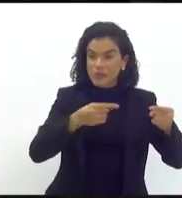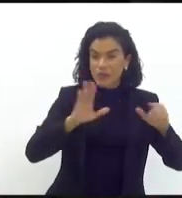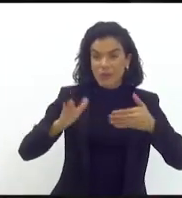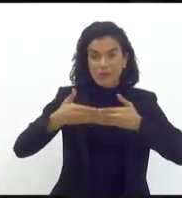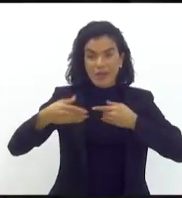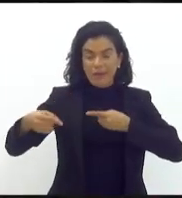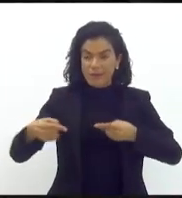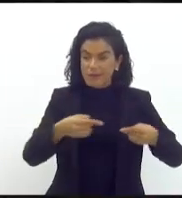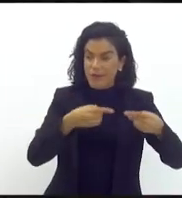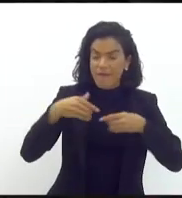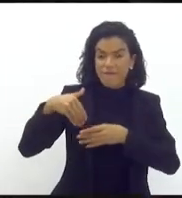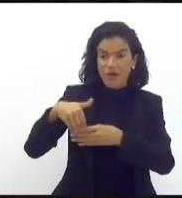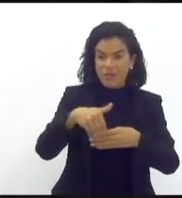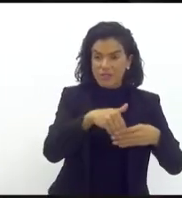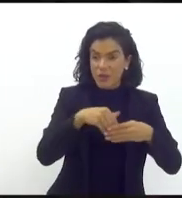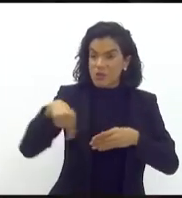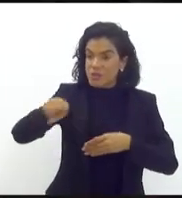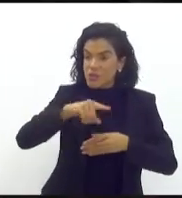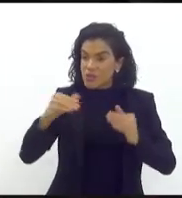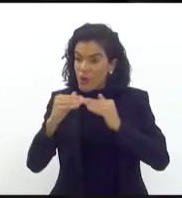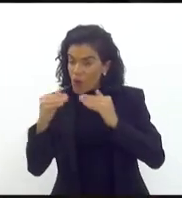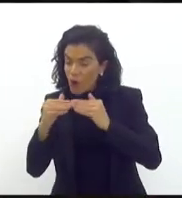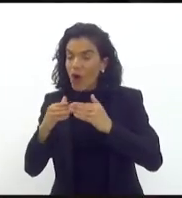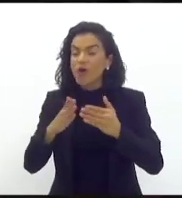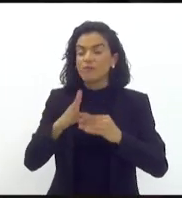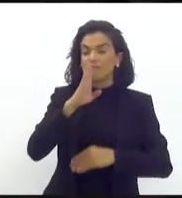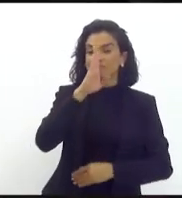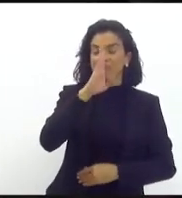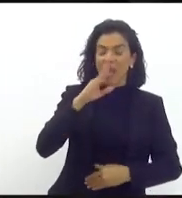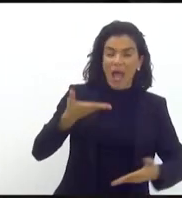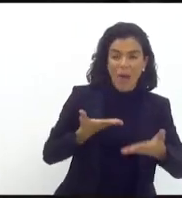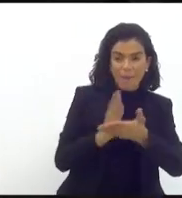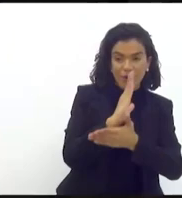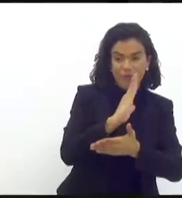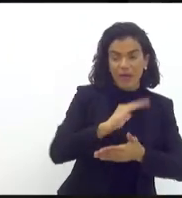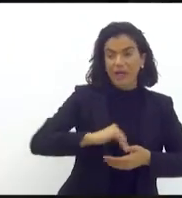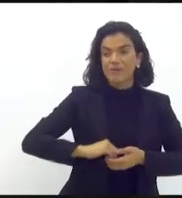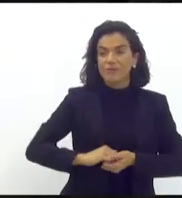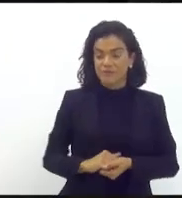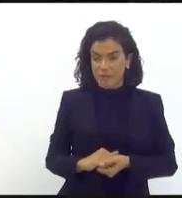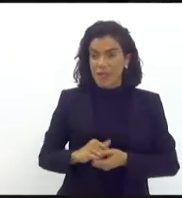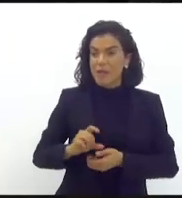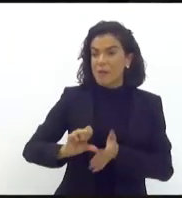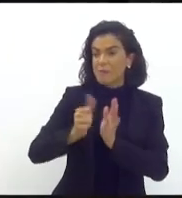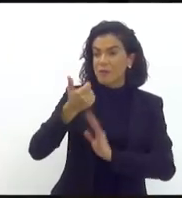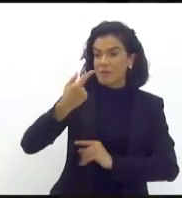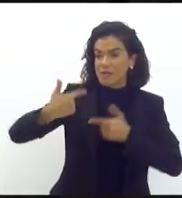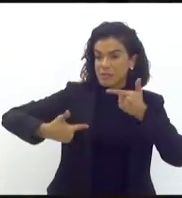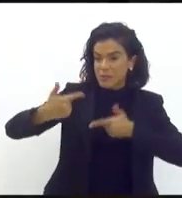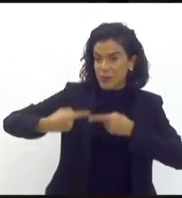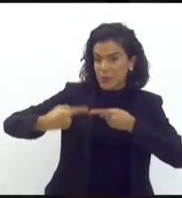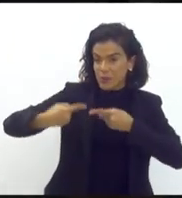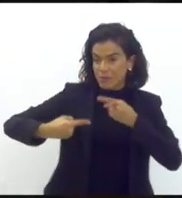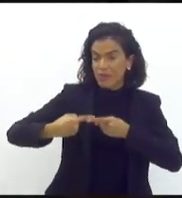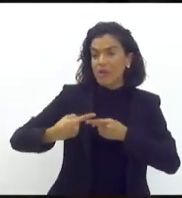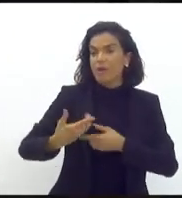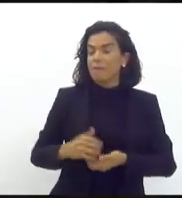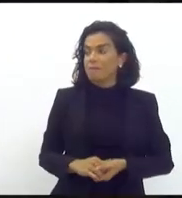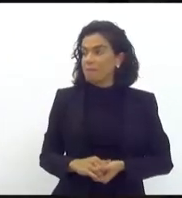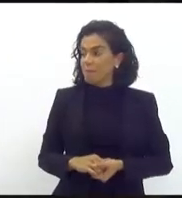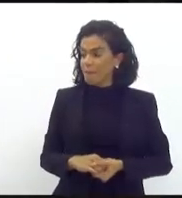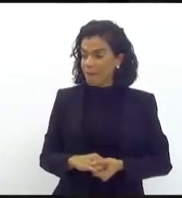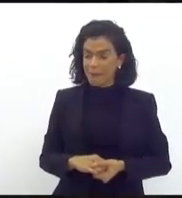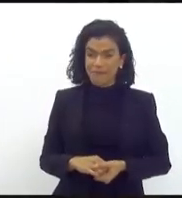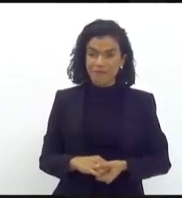discussão em votação senhores que a própria Manias Como estão aprovado em primeiro e retorna em segunda